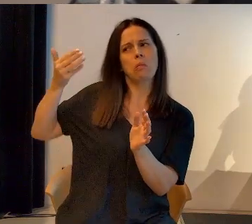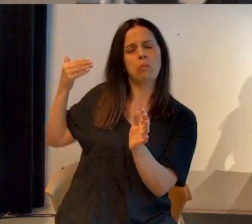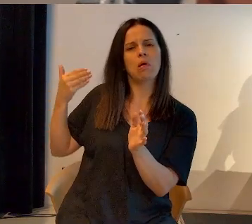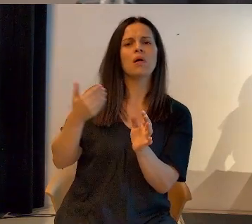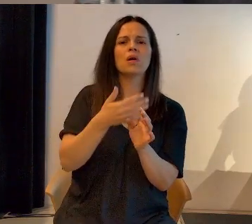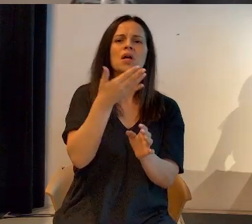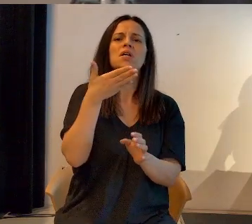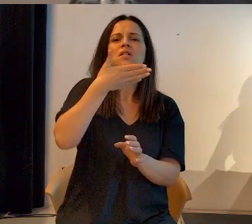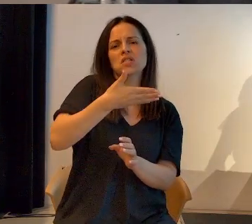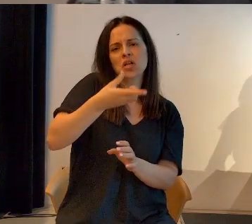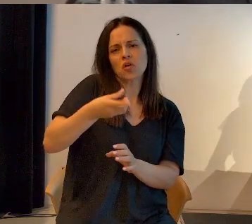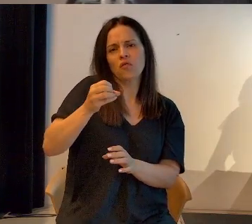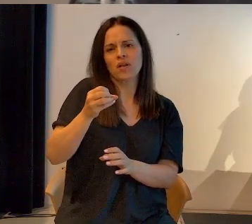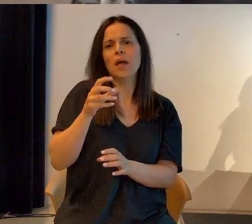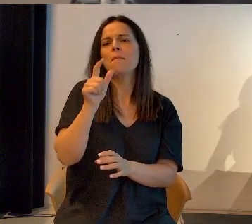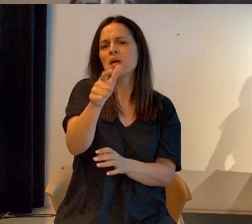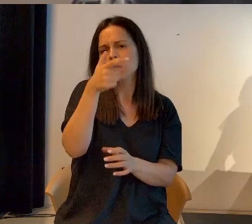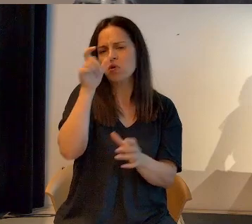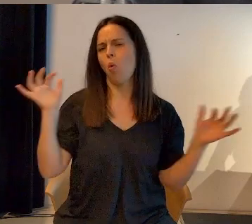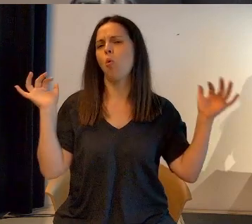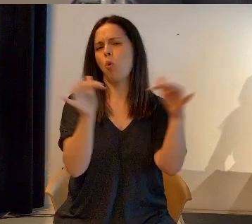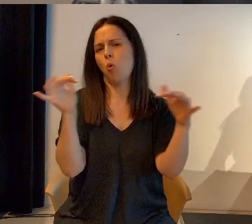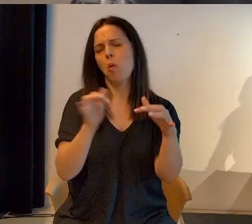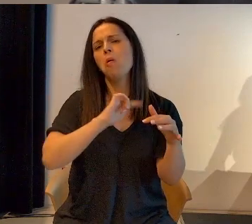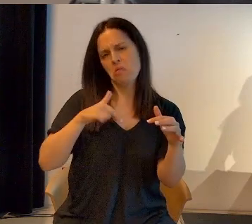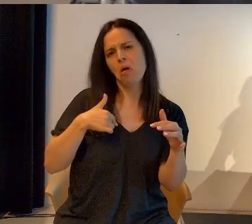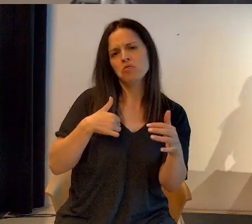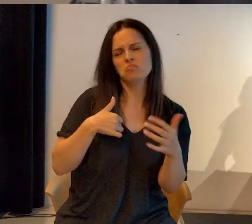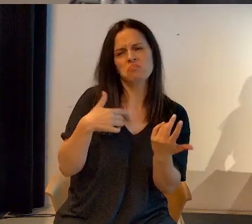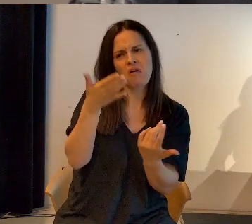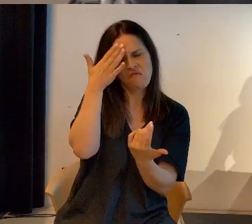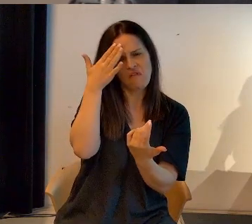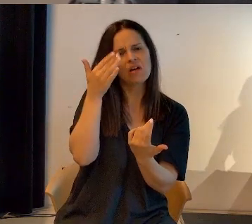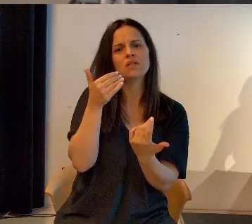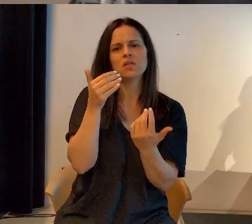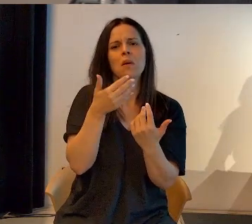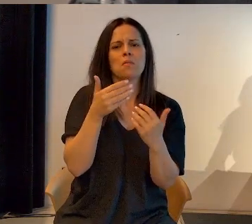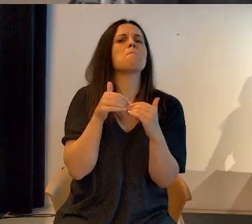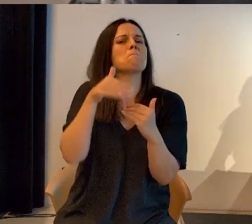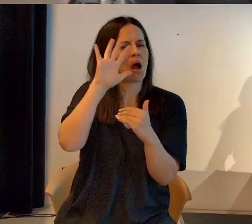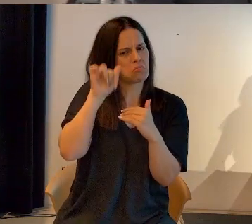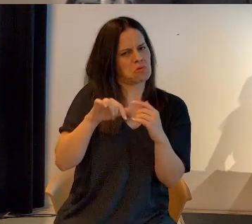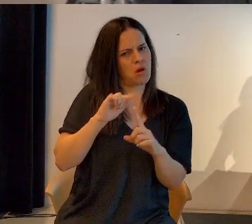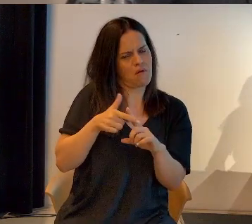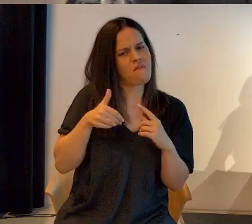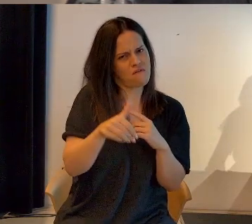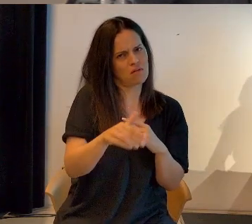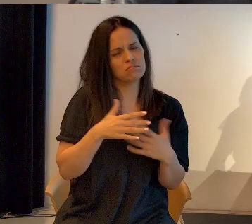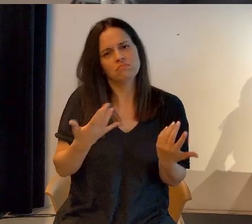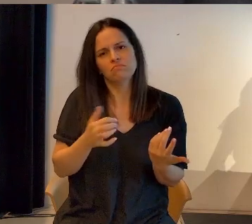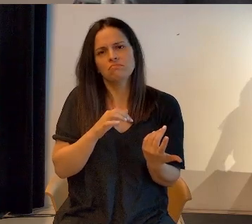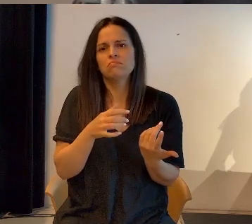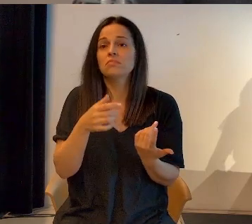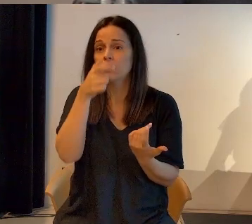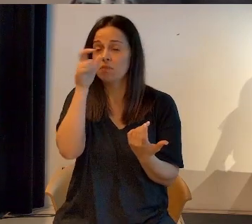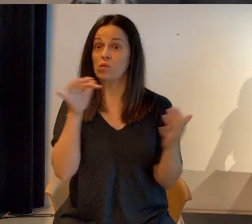190 mil visitantes. Portanto, nós esperamos que facilmente este ano conseguimos ultrapassar esse número, sim. Estamos a falar de